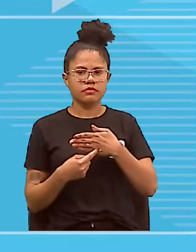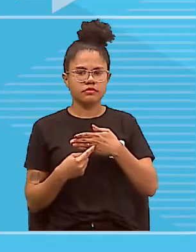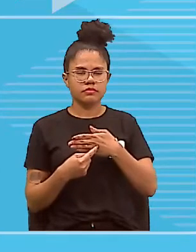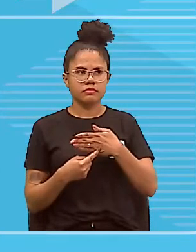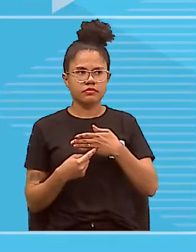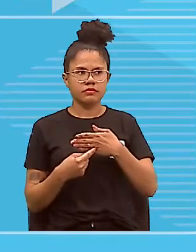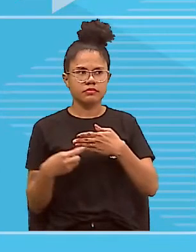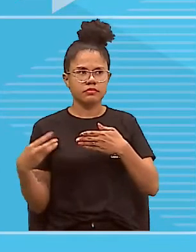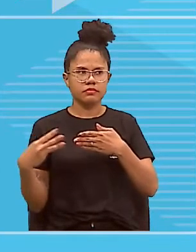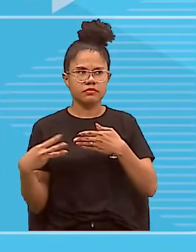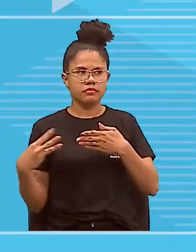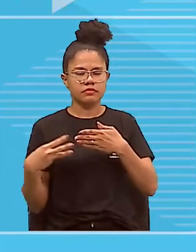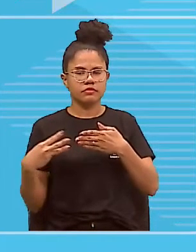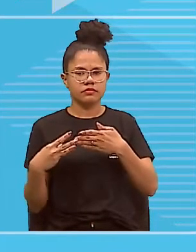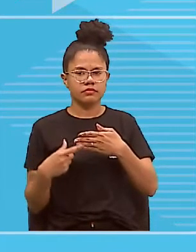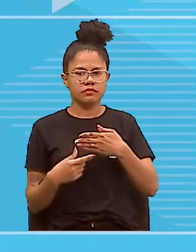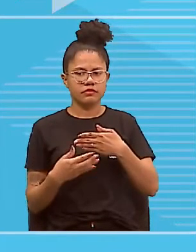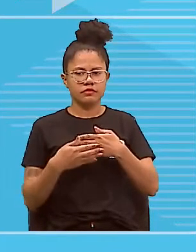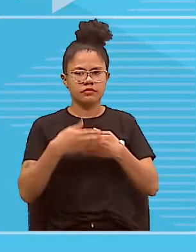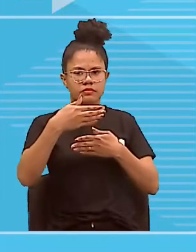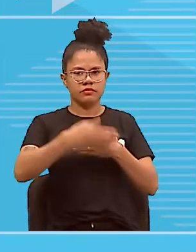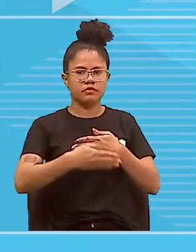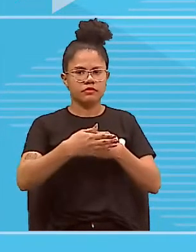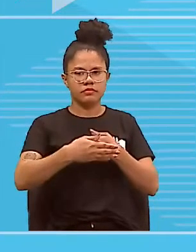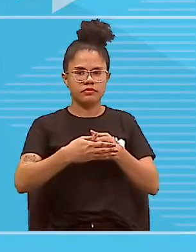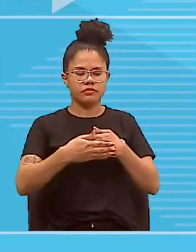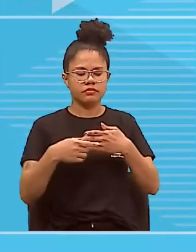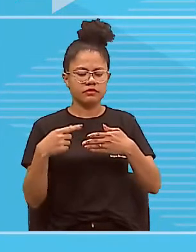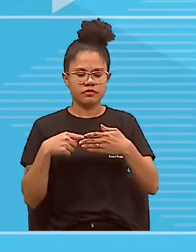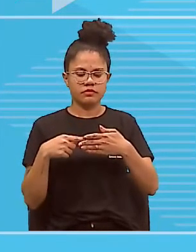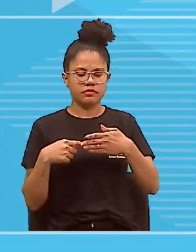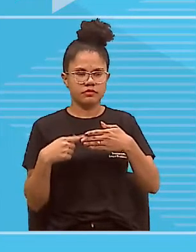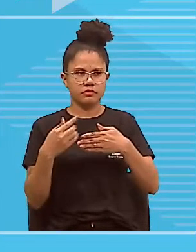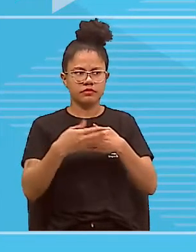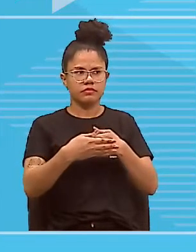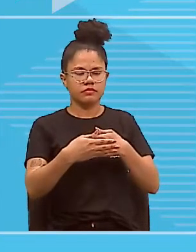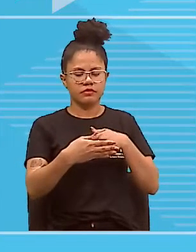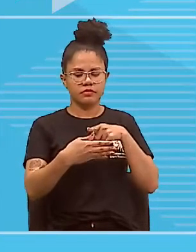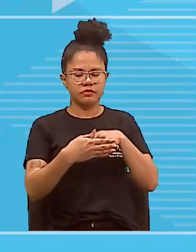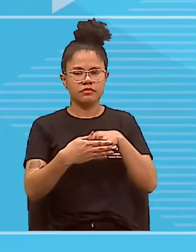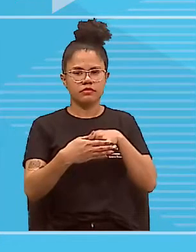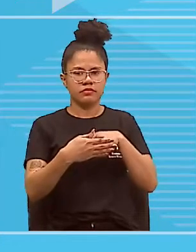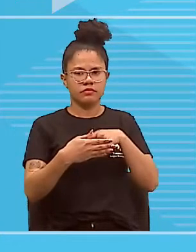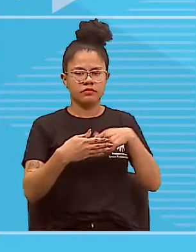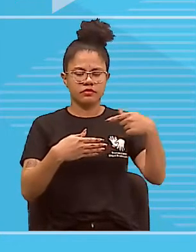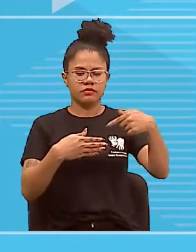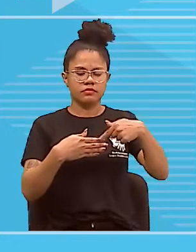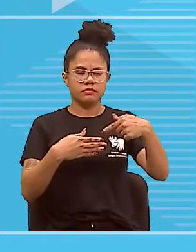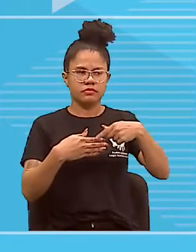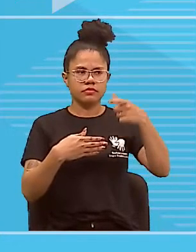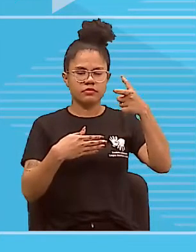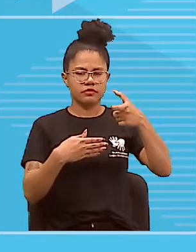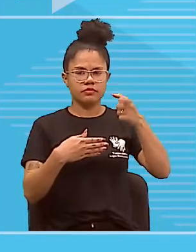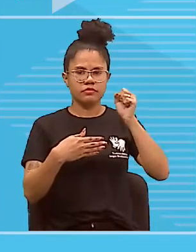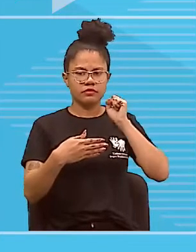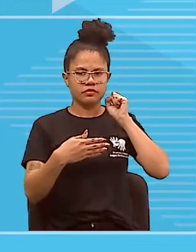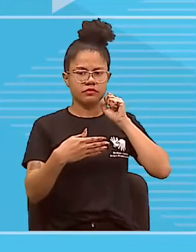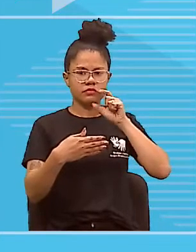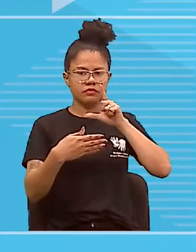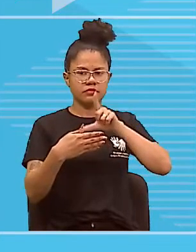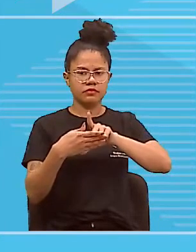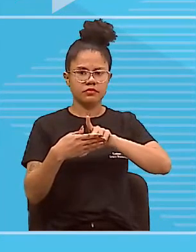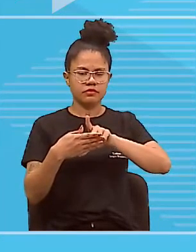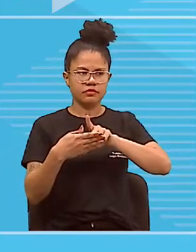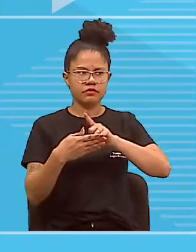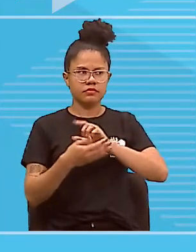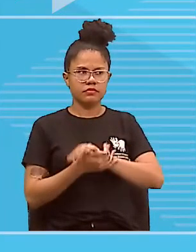e um terceiro obstáculo Seria onde a luz iria ser